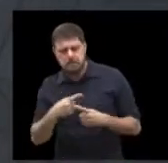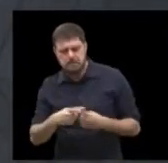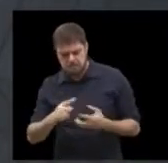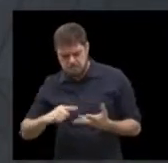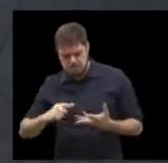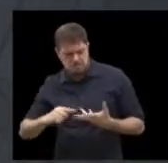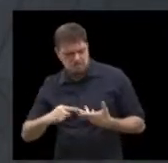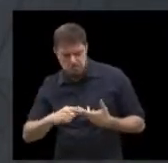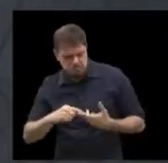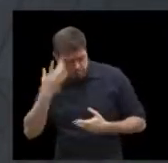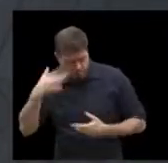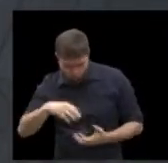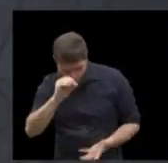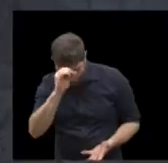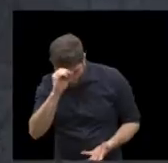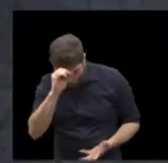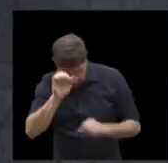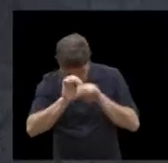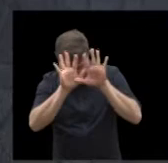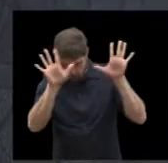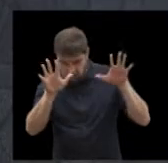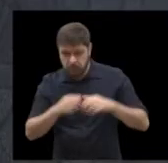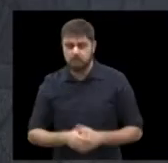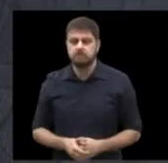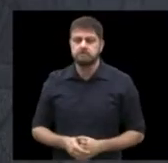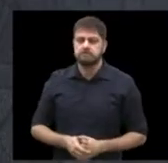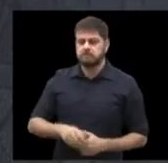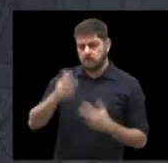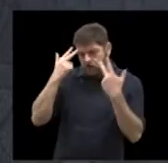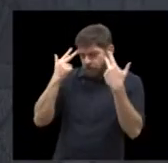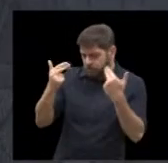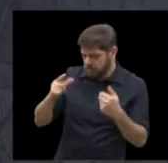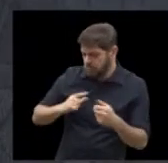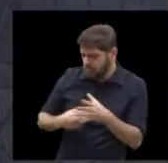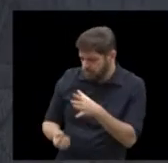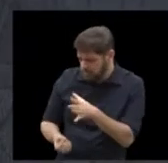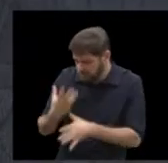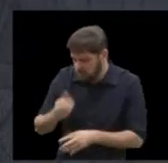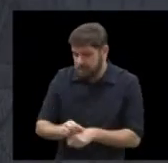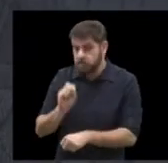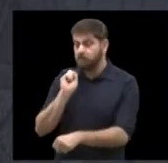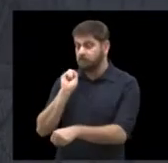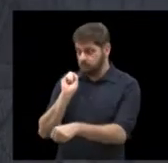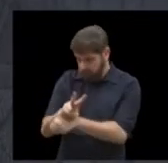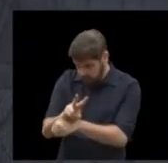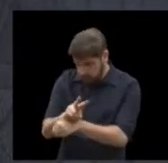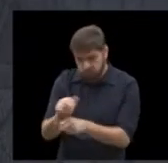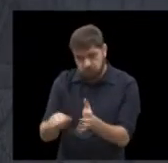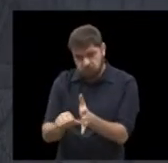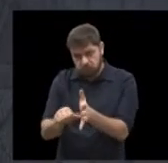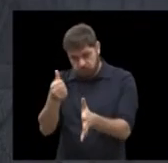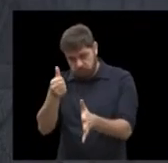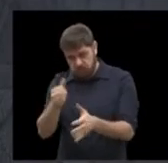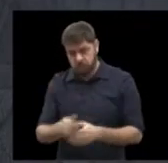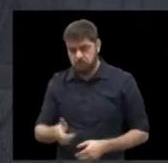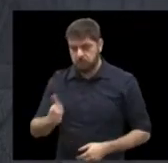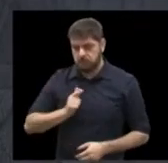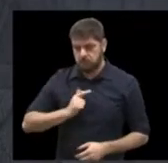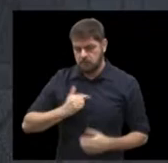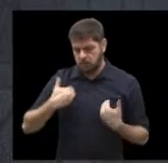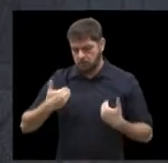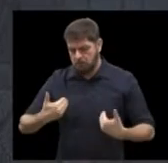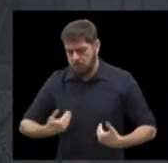muito Não, por causa claras. do seguinte, as causas normalmente é uma doença causada por vírus, né? Você tem a queda